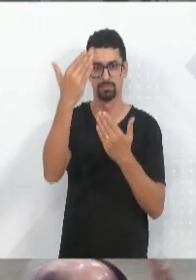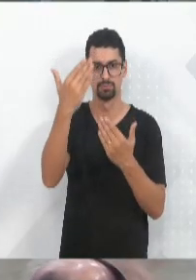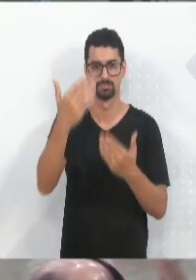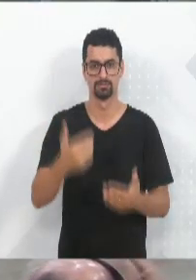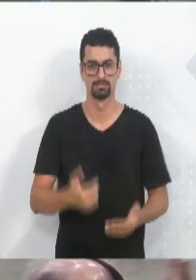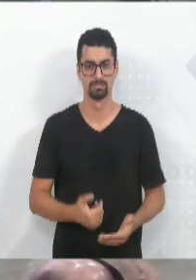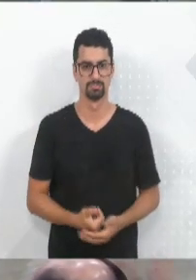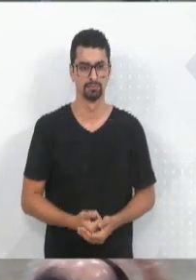obrigado